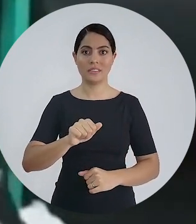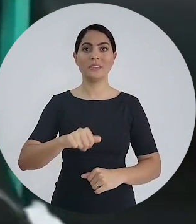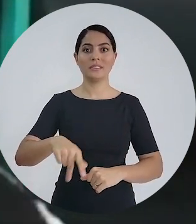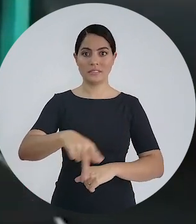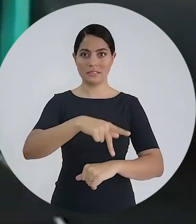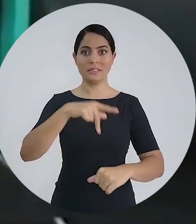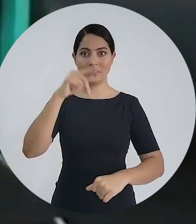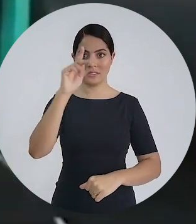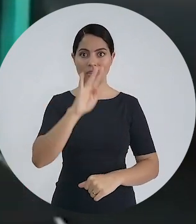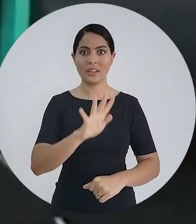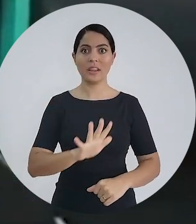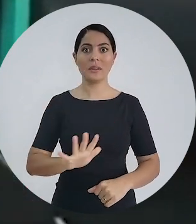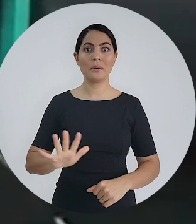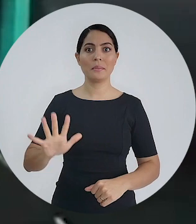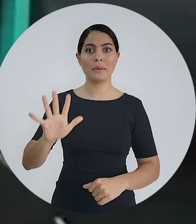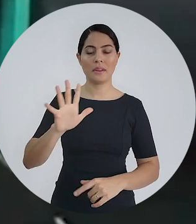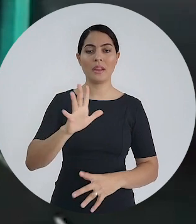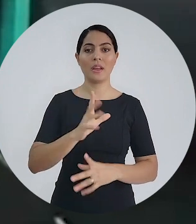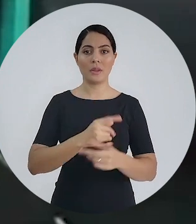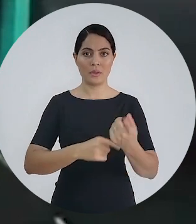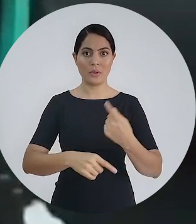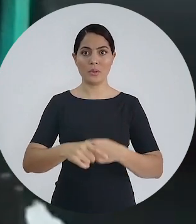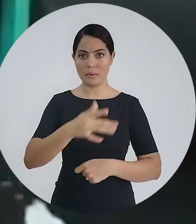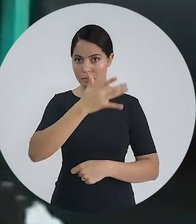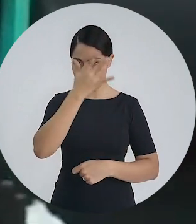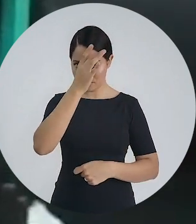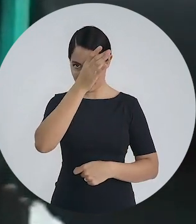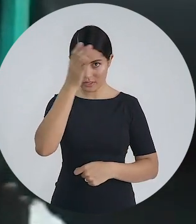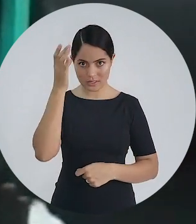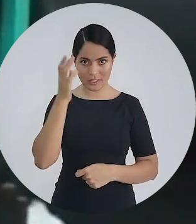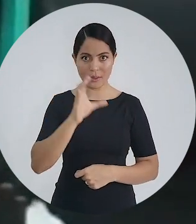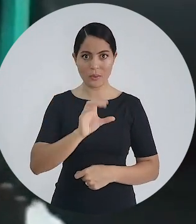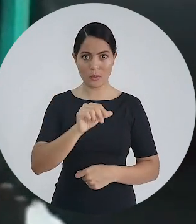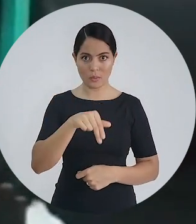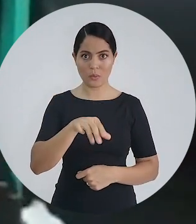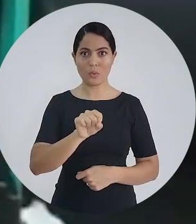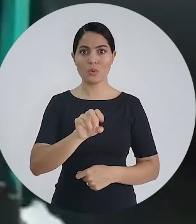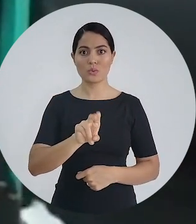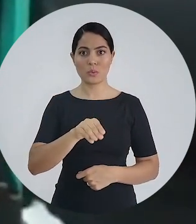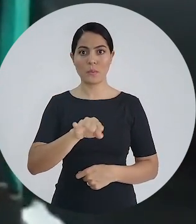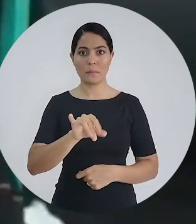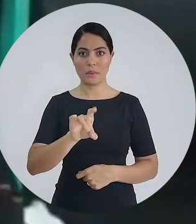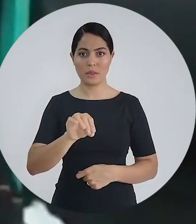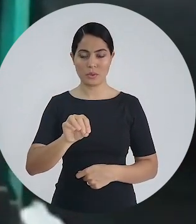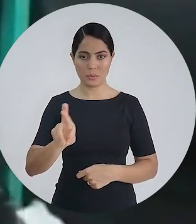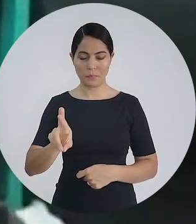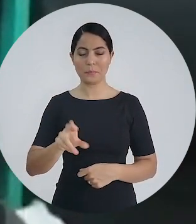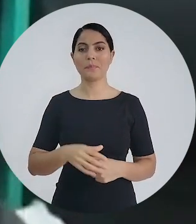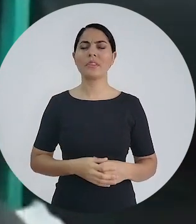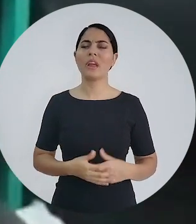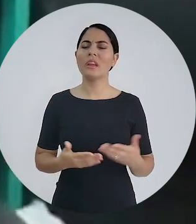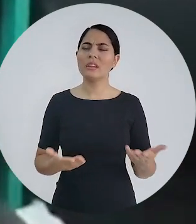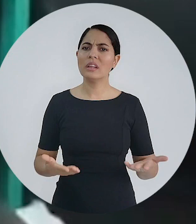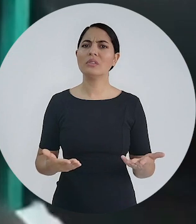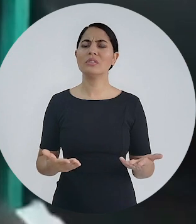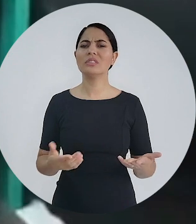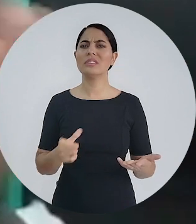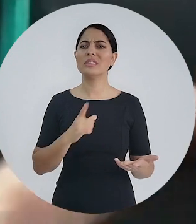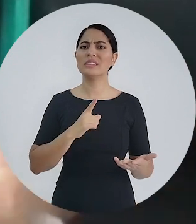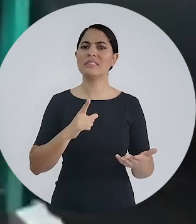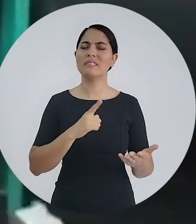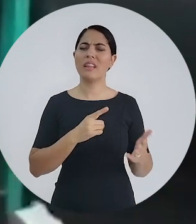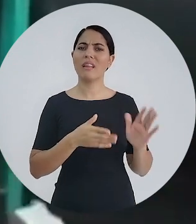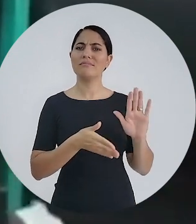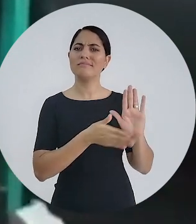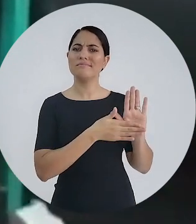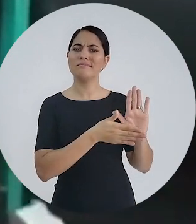Consumidor. Se a paleta de desafios é tão grande como foi aqui demonstrada, né? E se